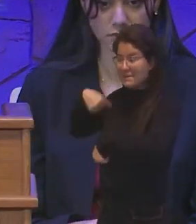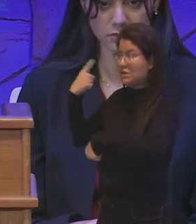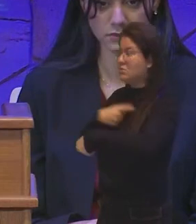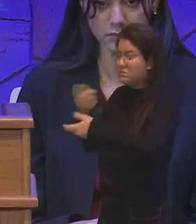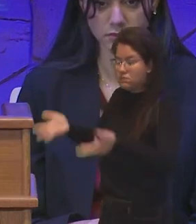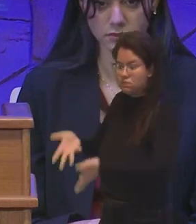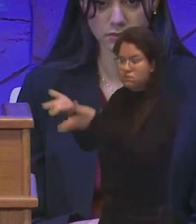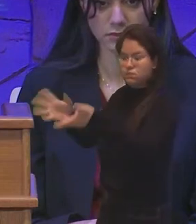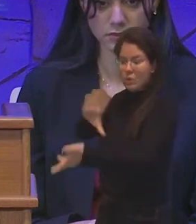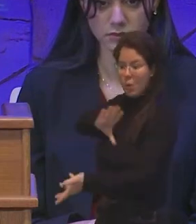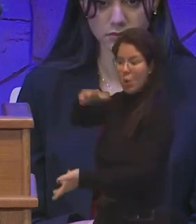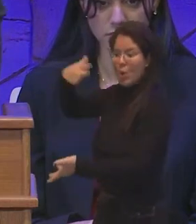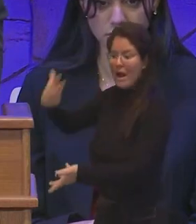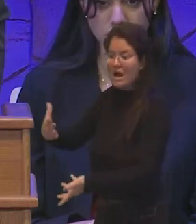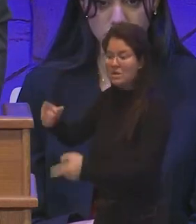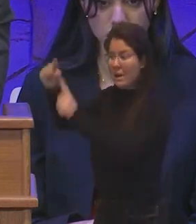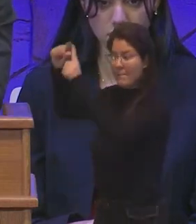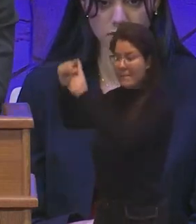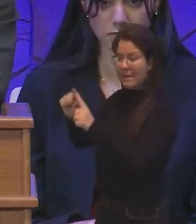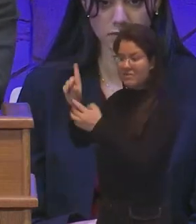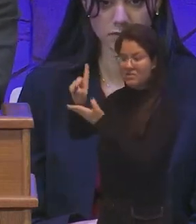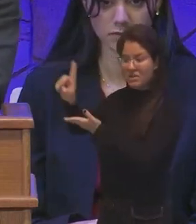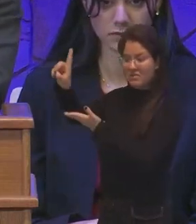uma palavra de Deus.